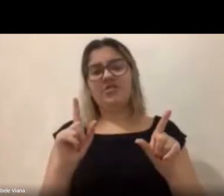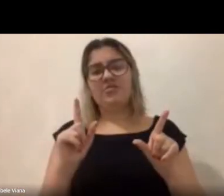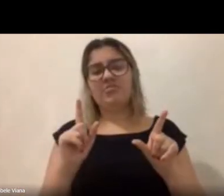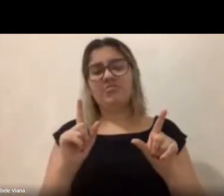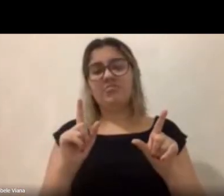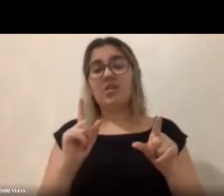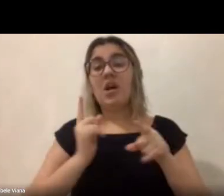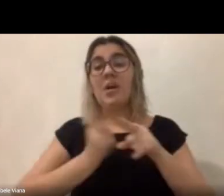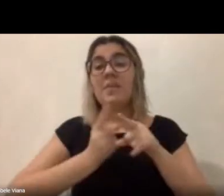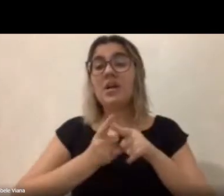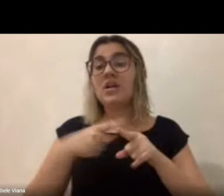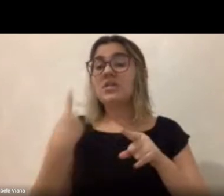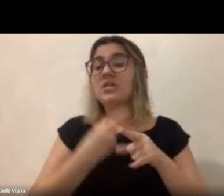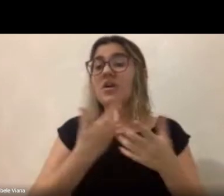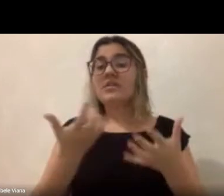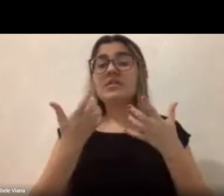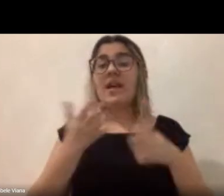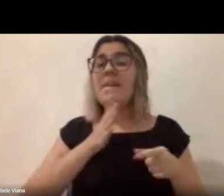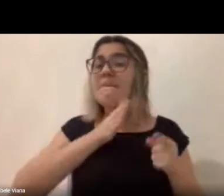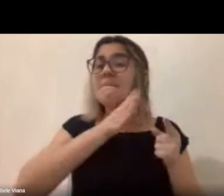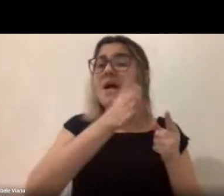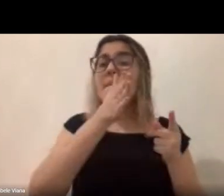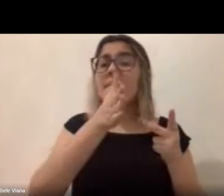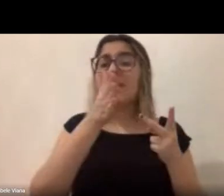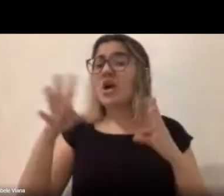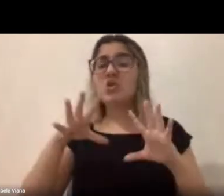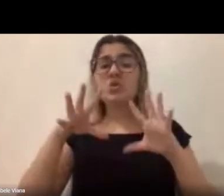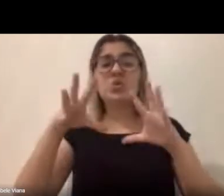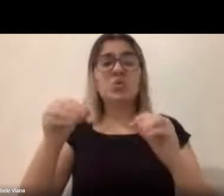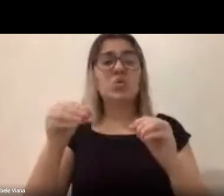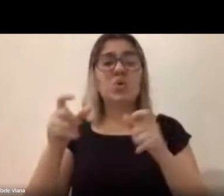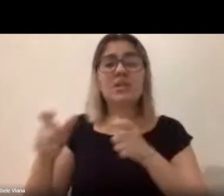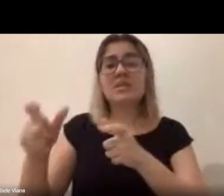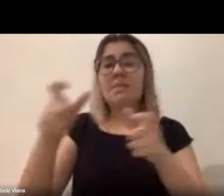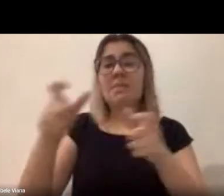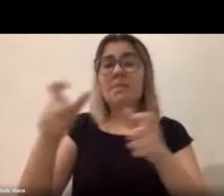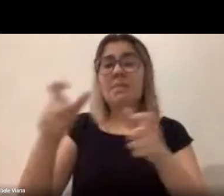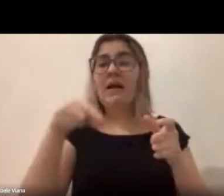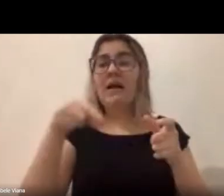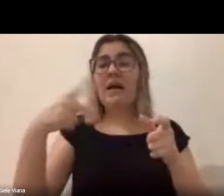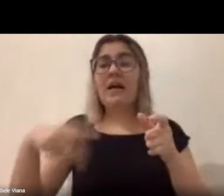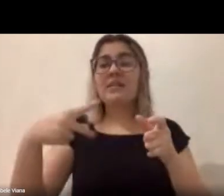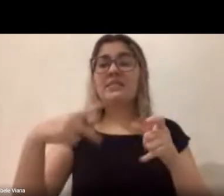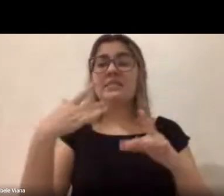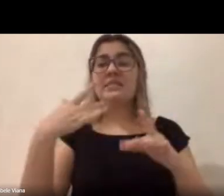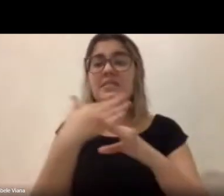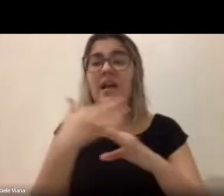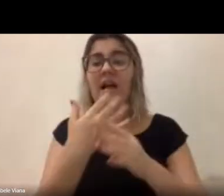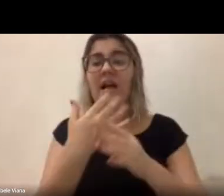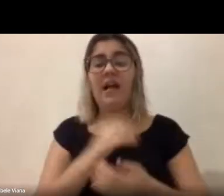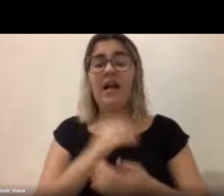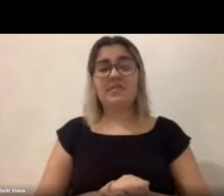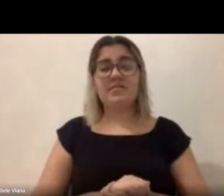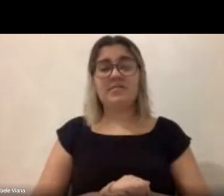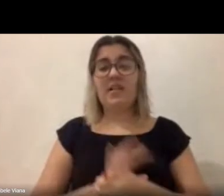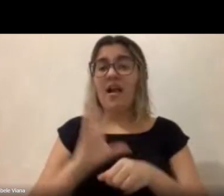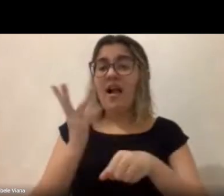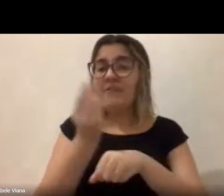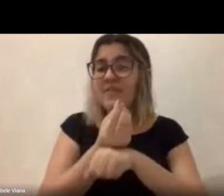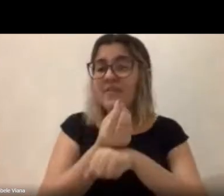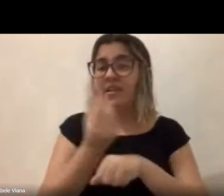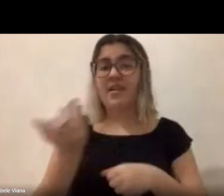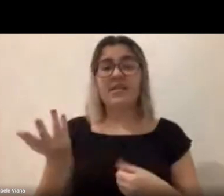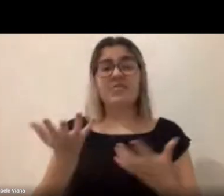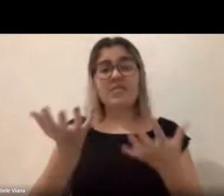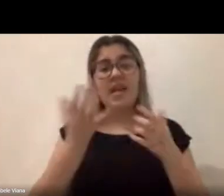né? Todos os espaços da cidade, todos os espaços do evento. E eu acho que o manifesto, eu acho que ele é